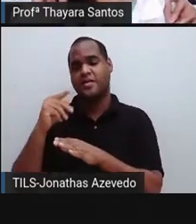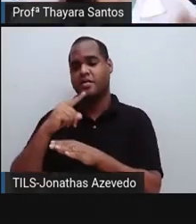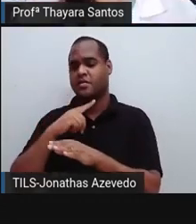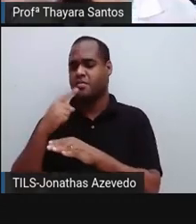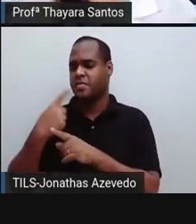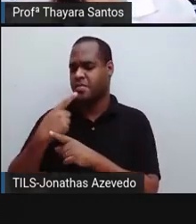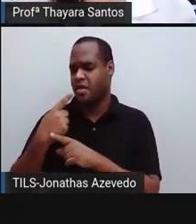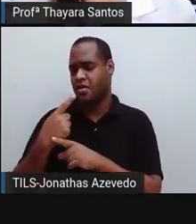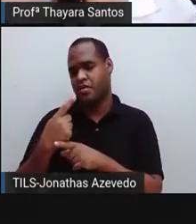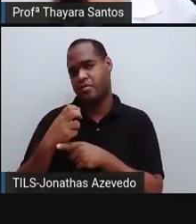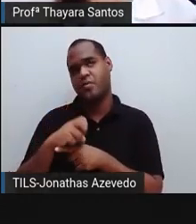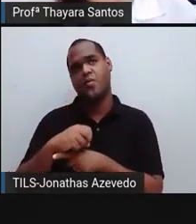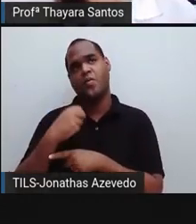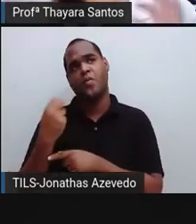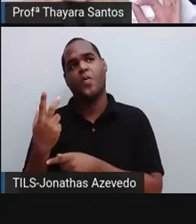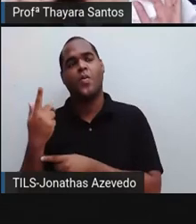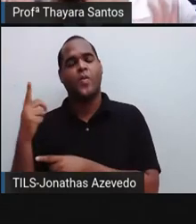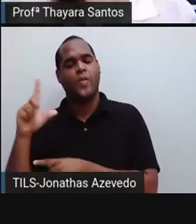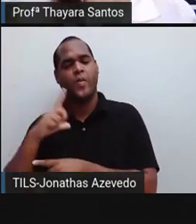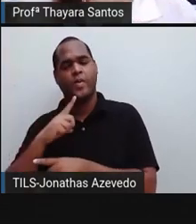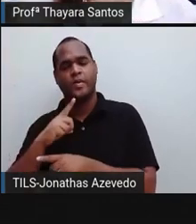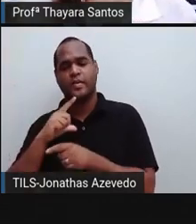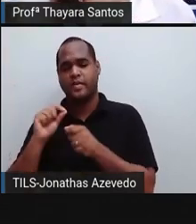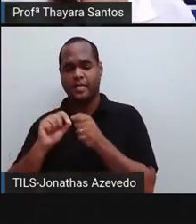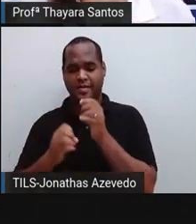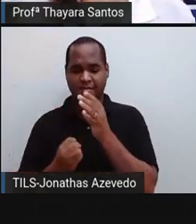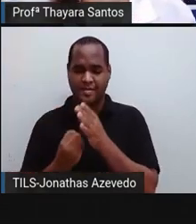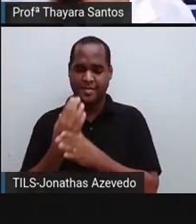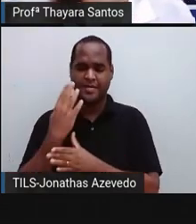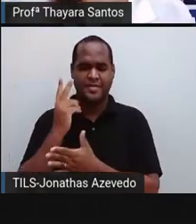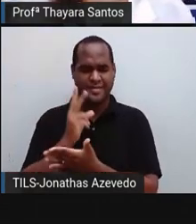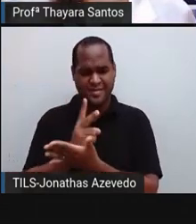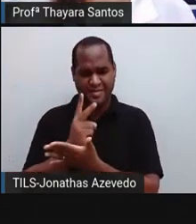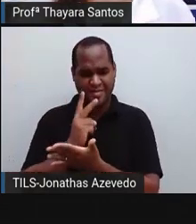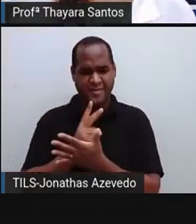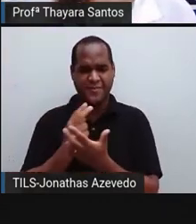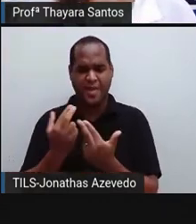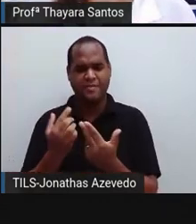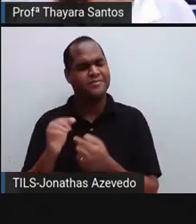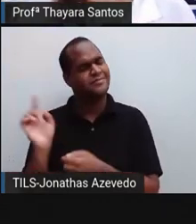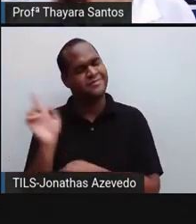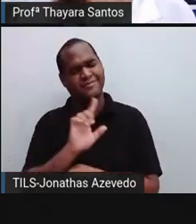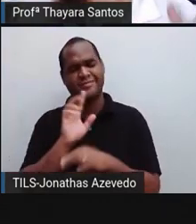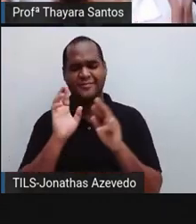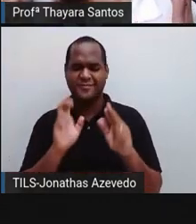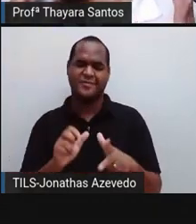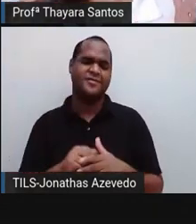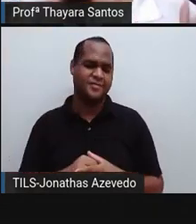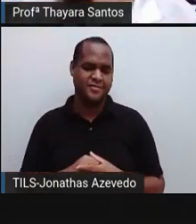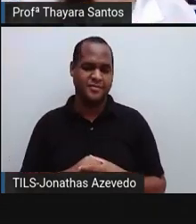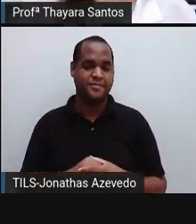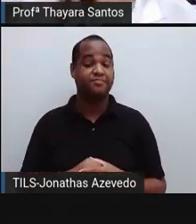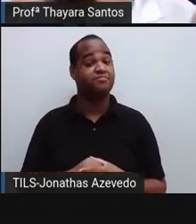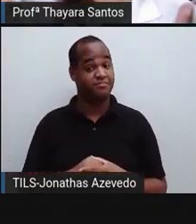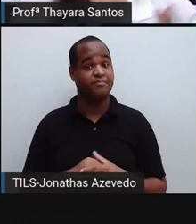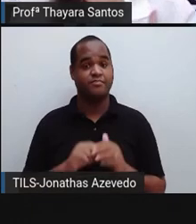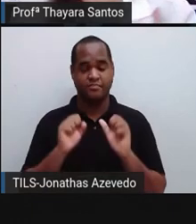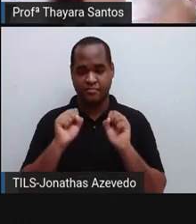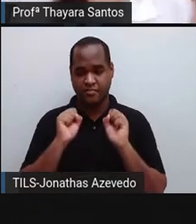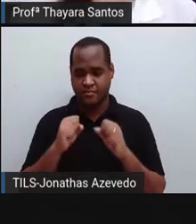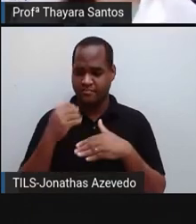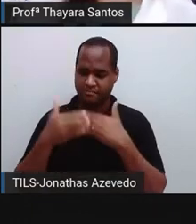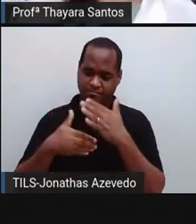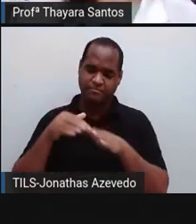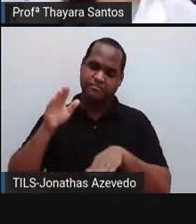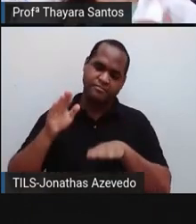primário. Outro fulaninho lá vai ser sempre consumidor secundário. Não, não é assim que acontece na natureza. A posição dele vai depender